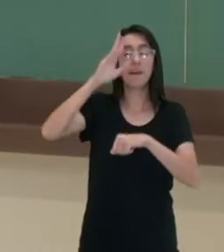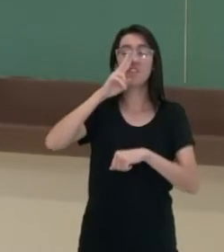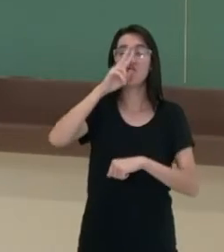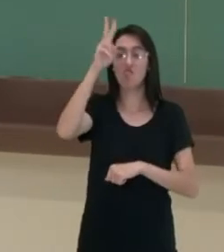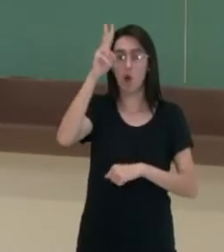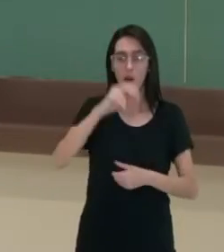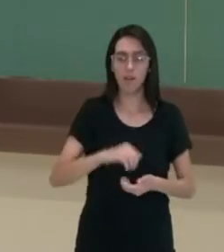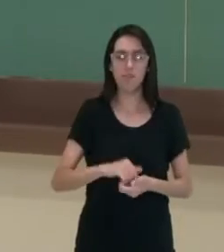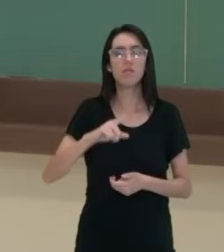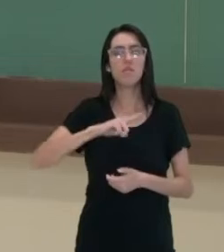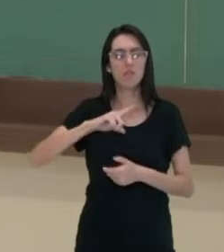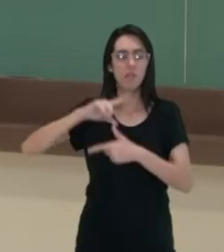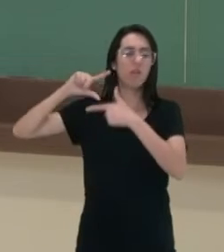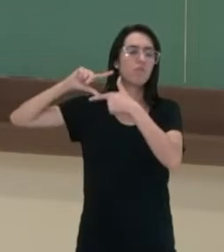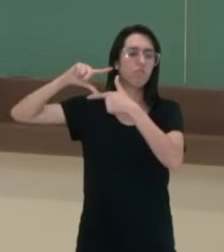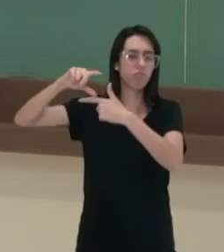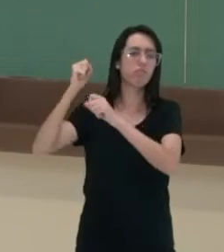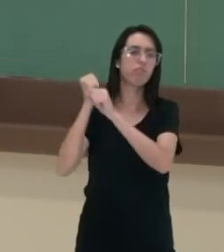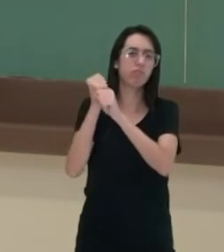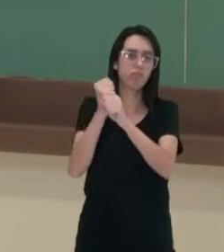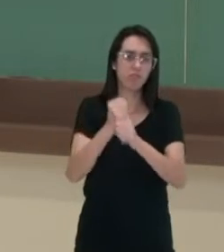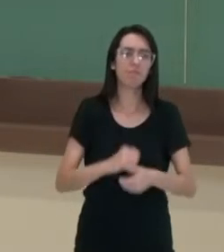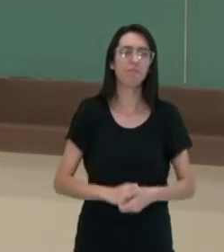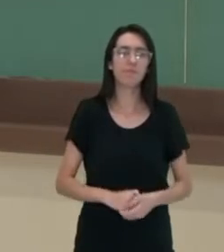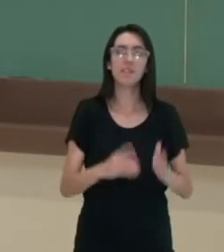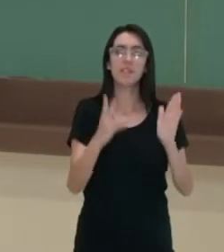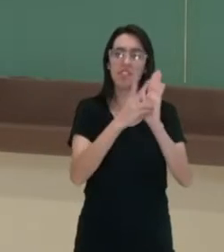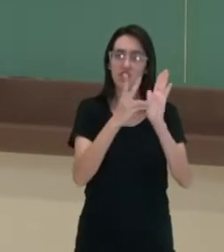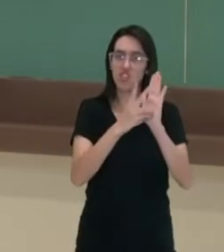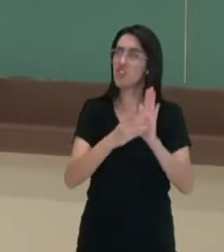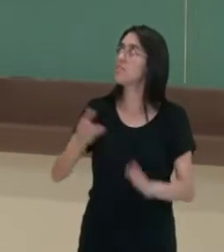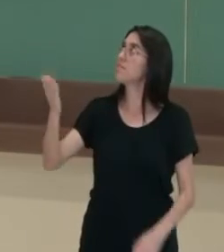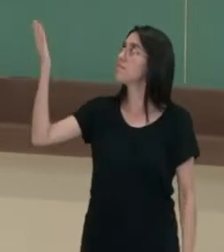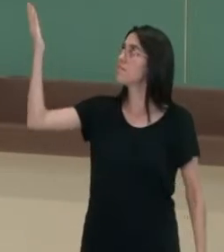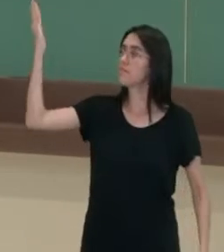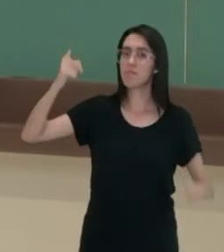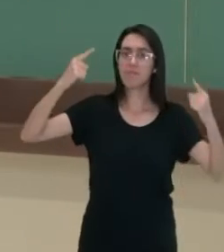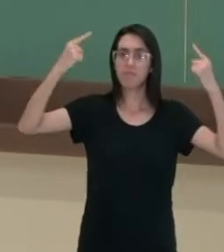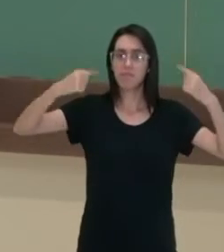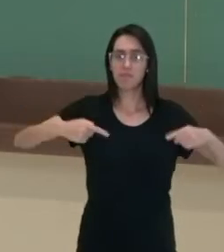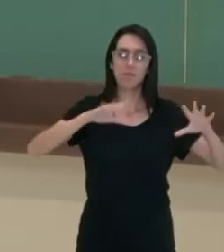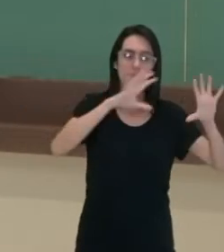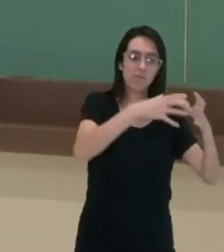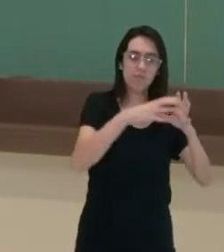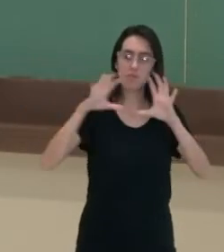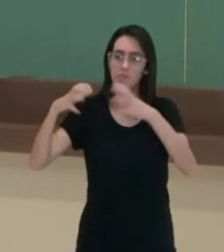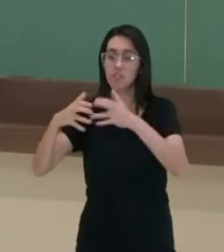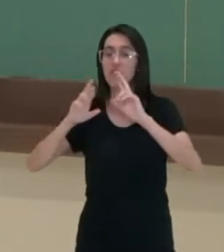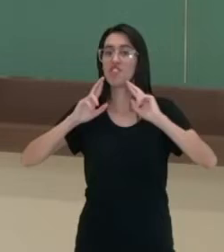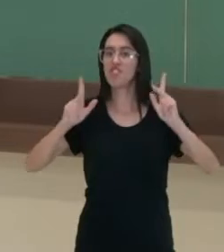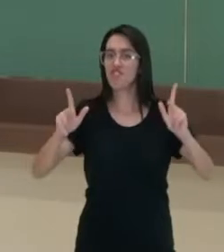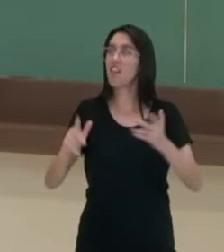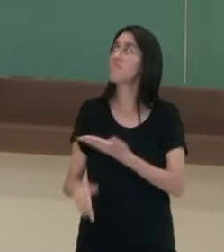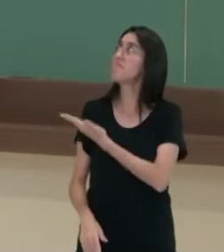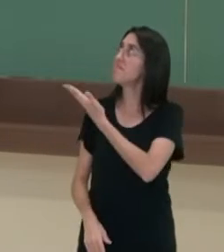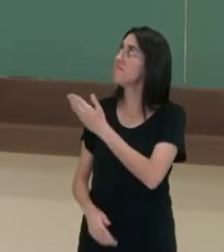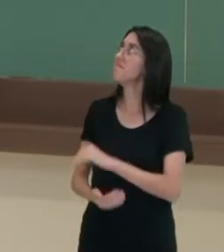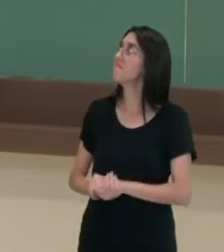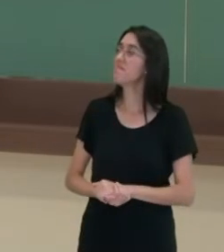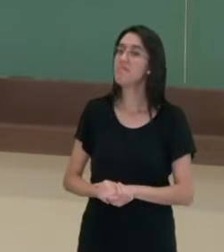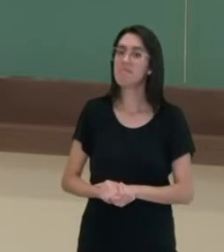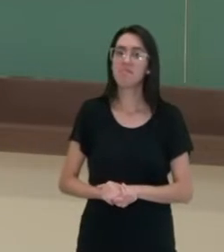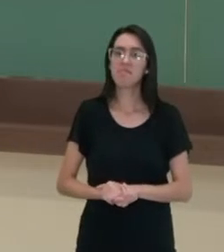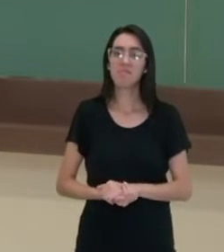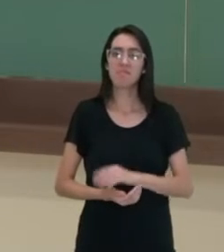eles fazem essas tradições aí. Povo indígena Bacairi e povos do Xingu também realizam. Muito legal, fica aqui a dica, se